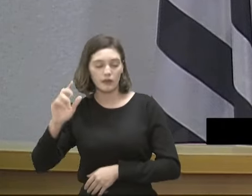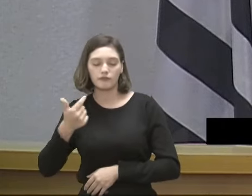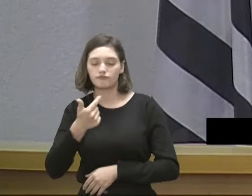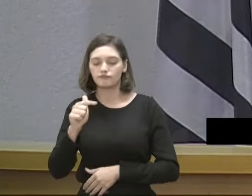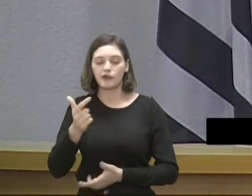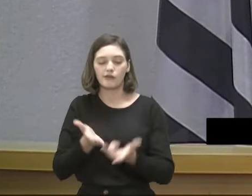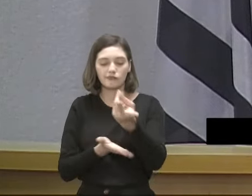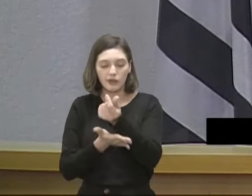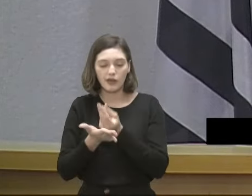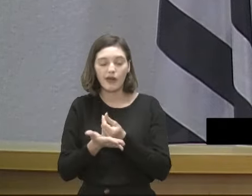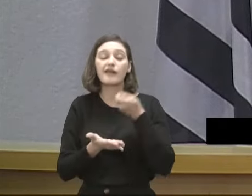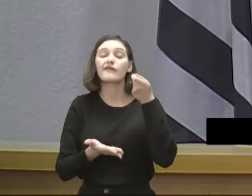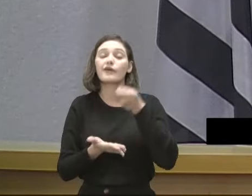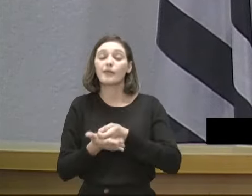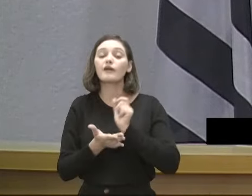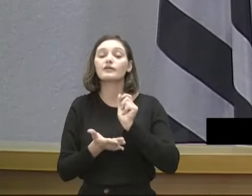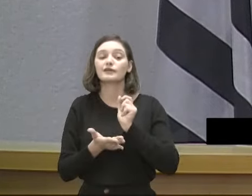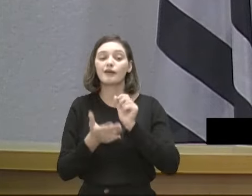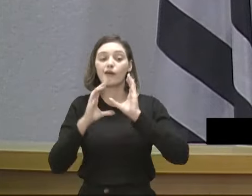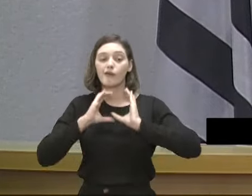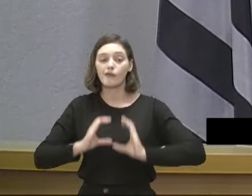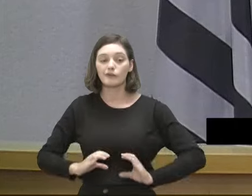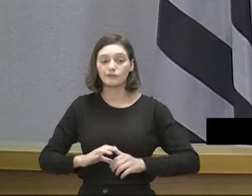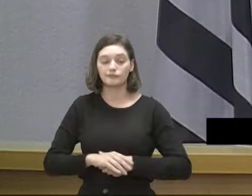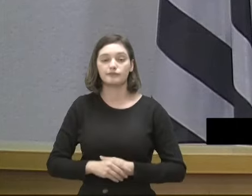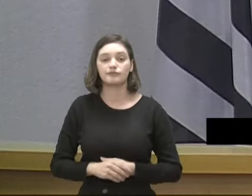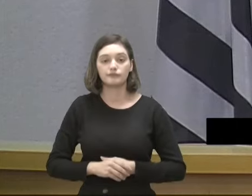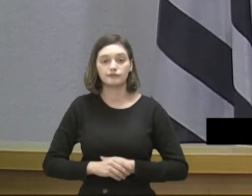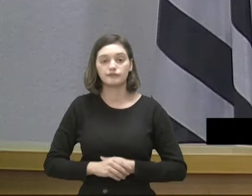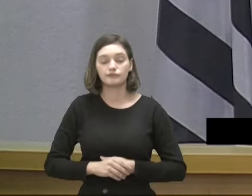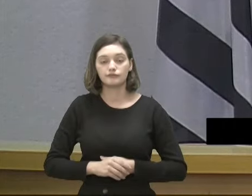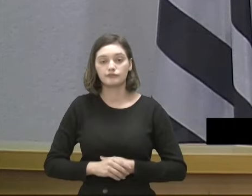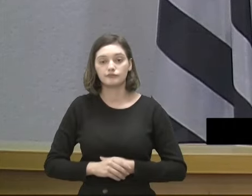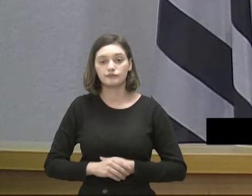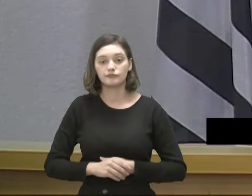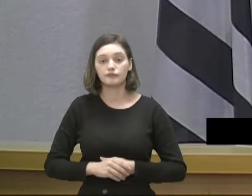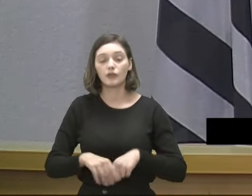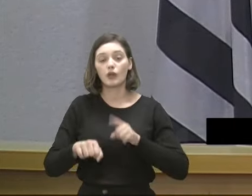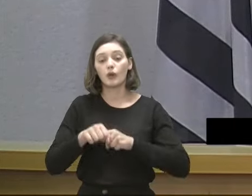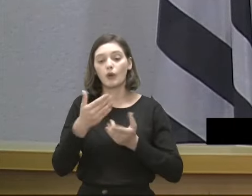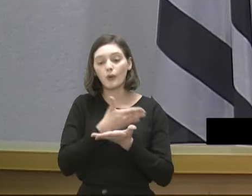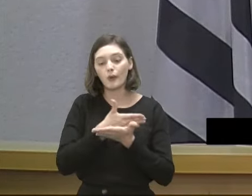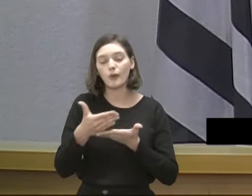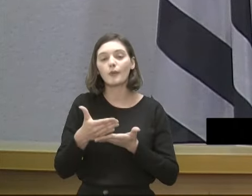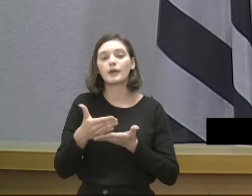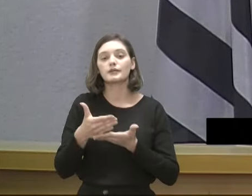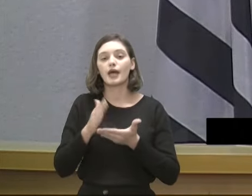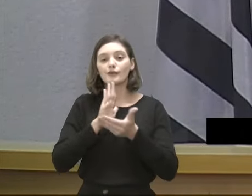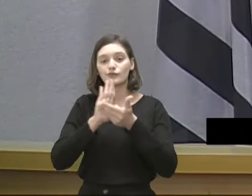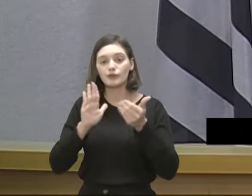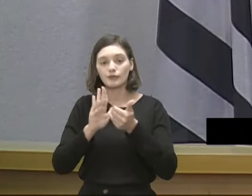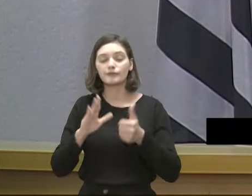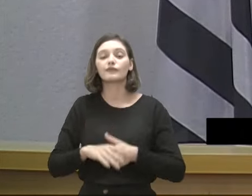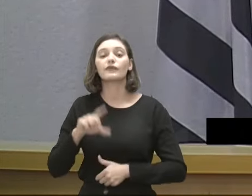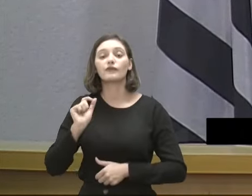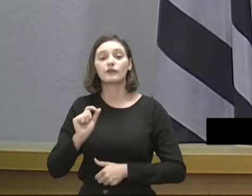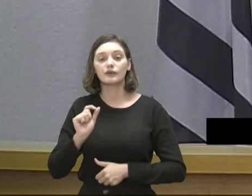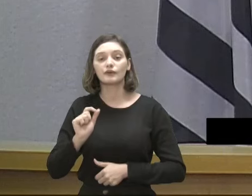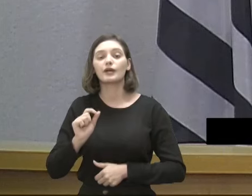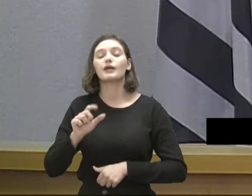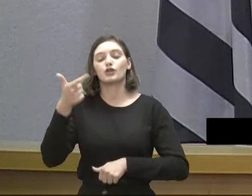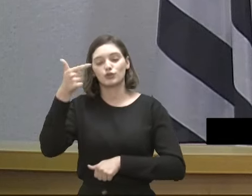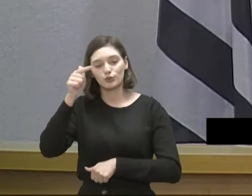pagar vai ser os munícipes. O vereador Alberto sempre coloca essa situação, né? A hora que começa a descapitalizar, vai sobrecarregar quem? Mais